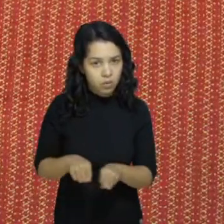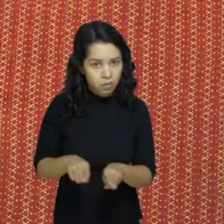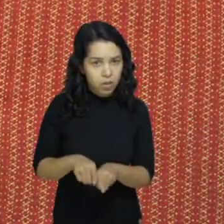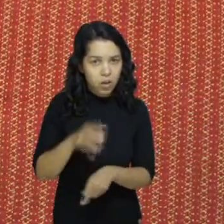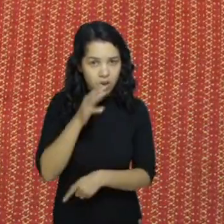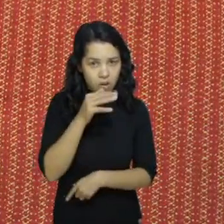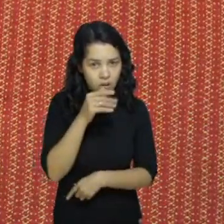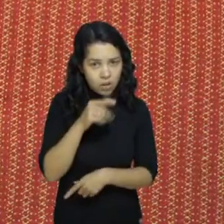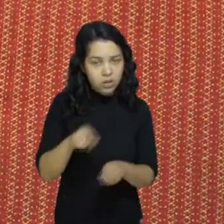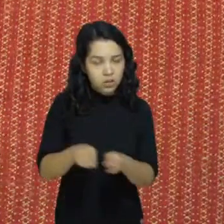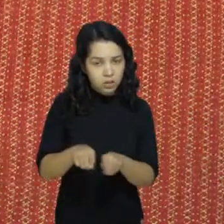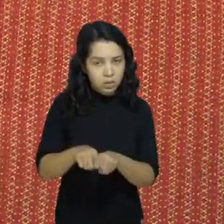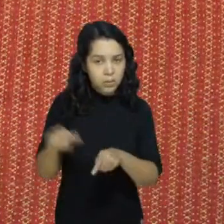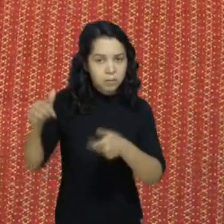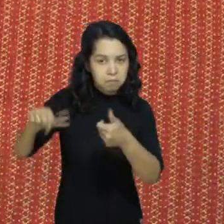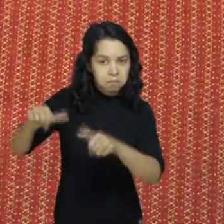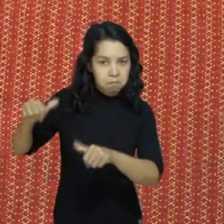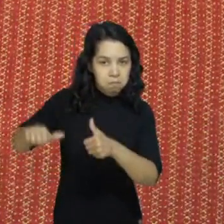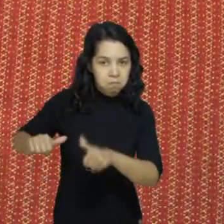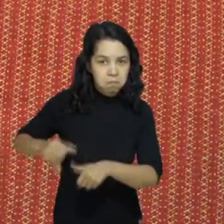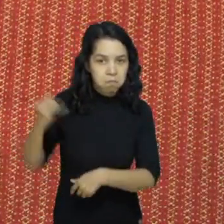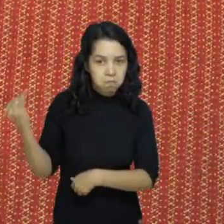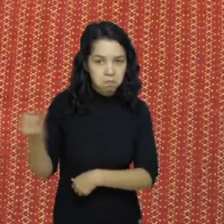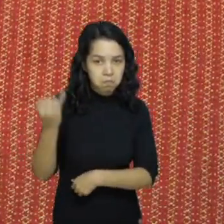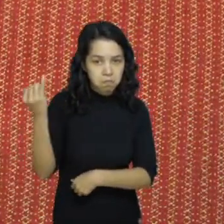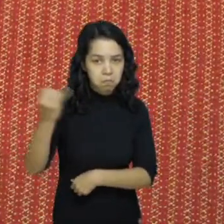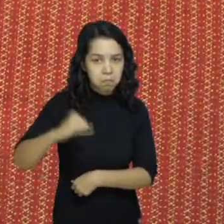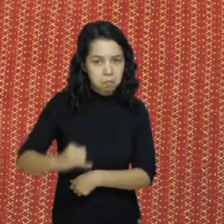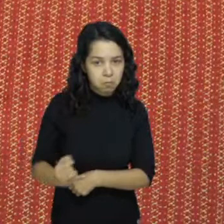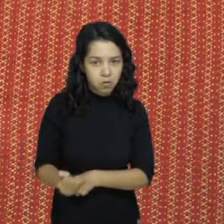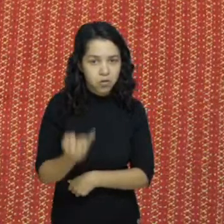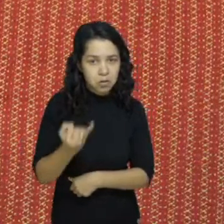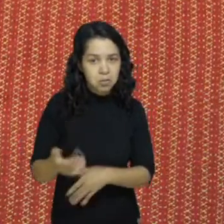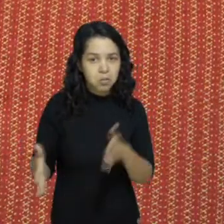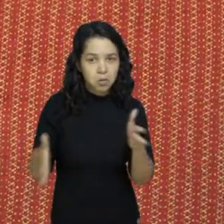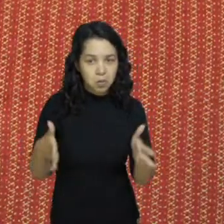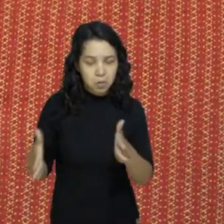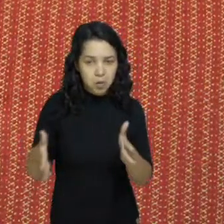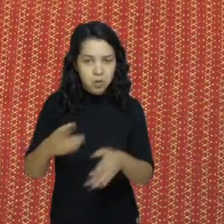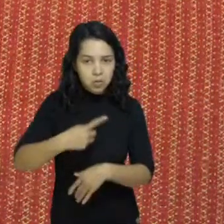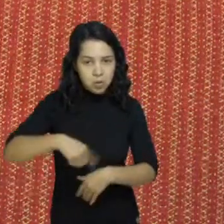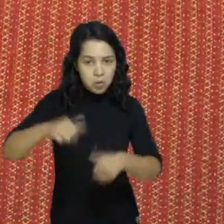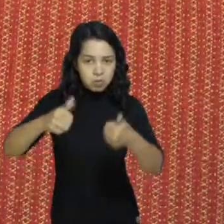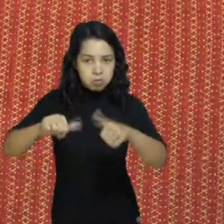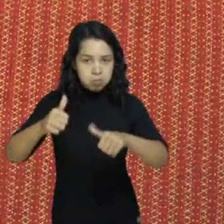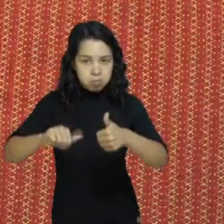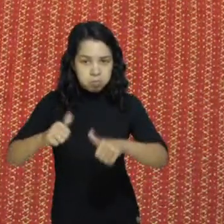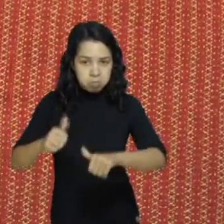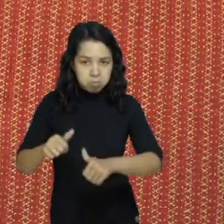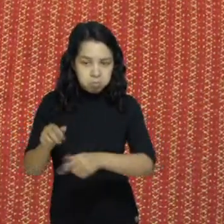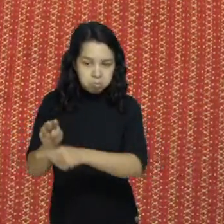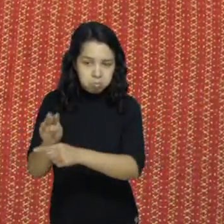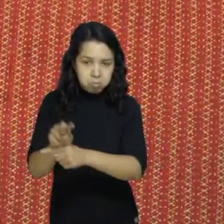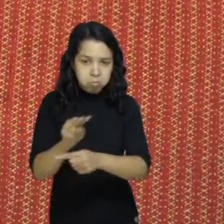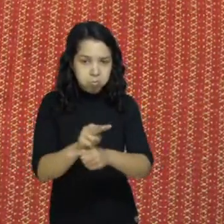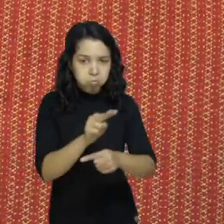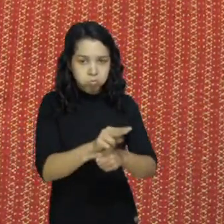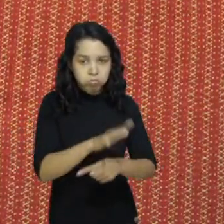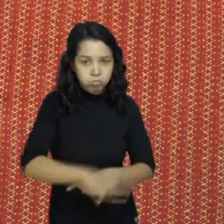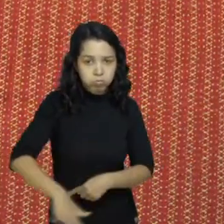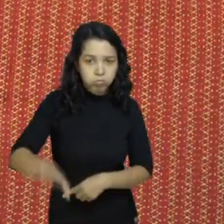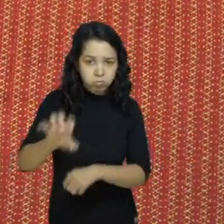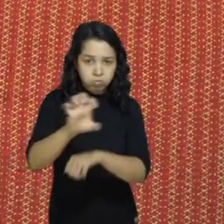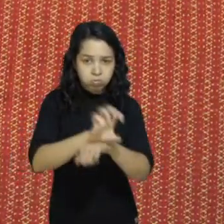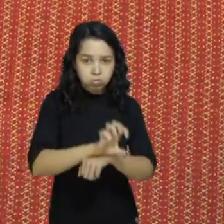levantando isso mas é importante aproveitar esse momento para fazer uma revisão no estado afora e todos os